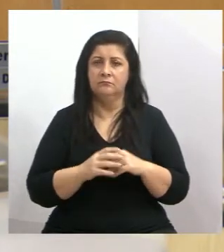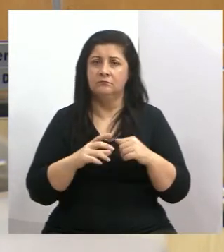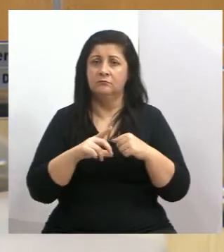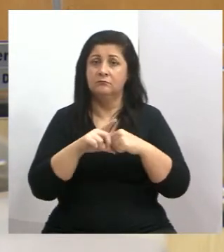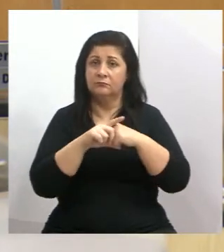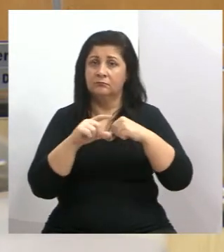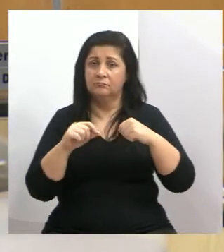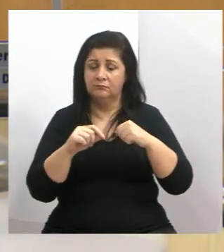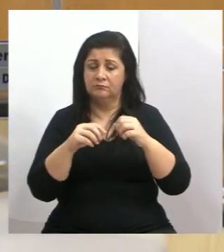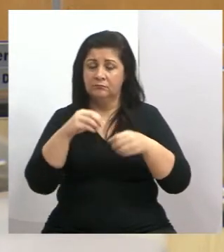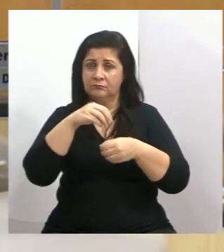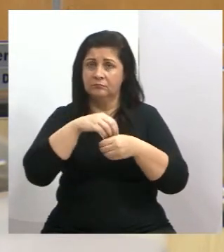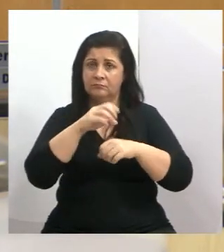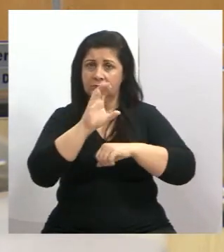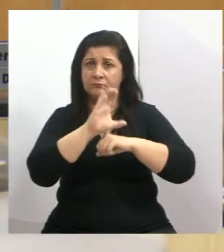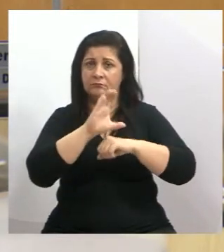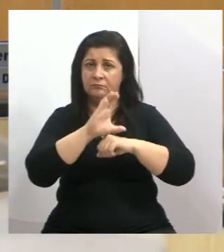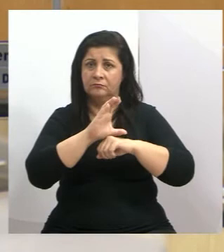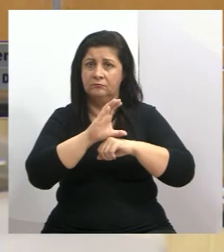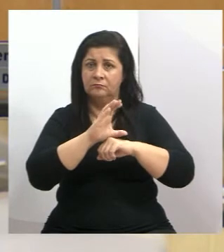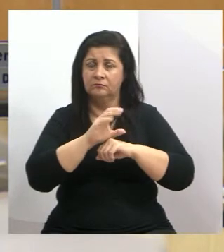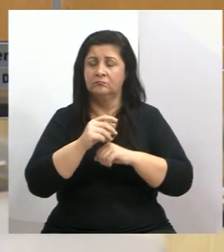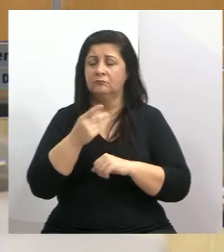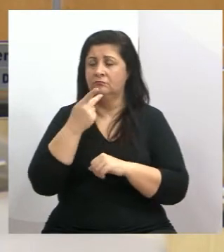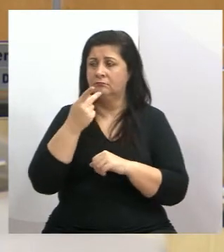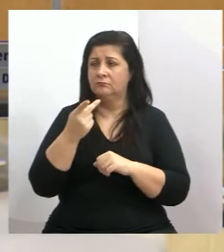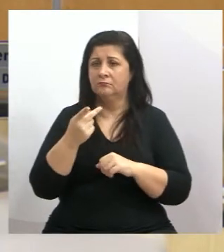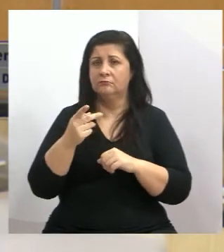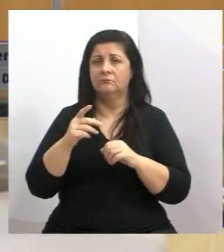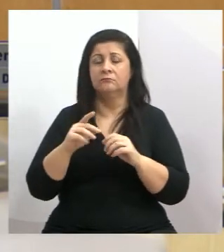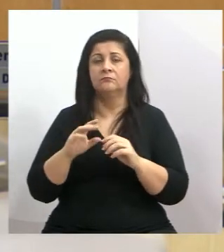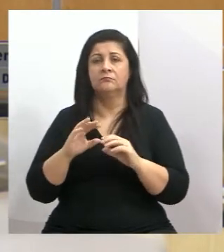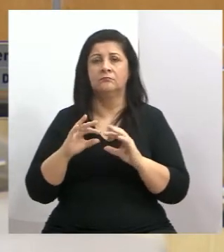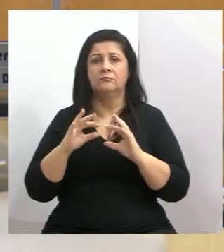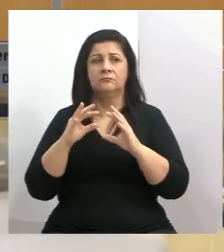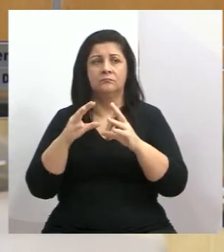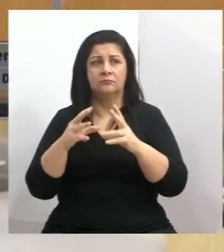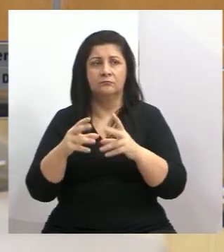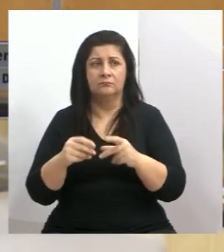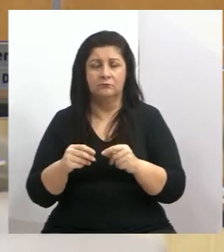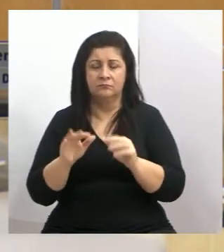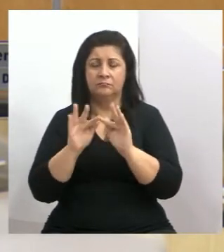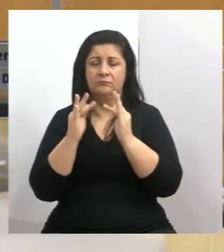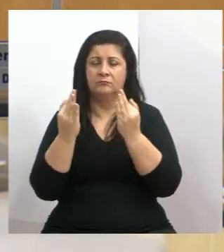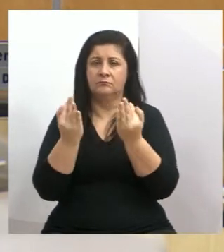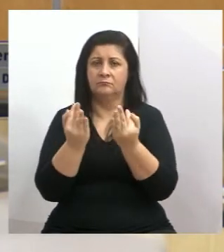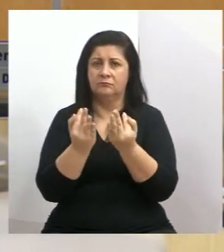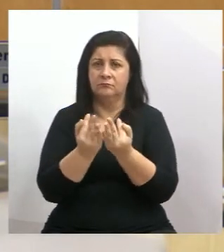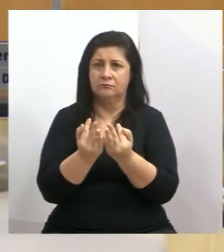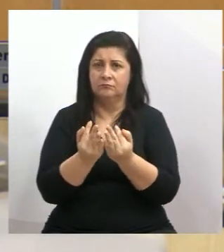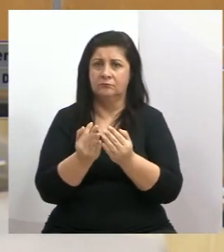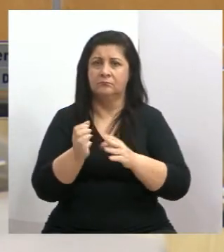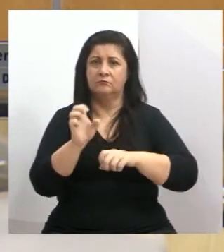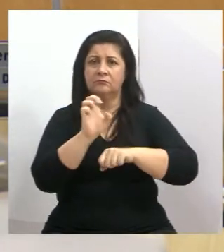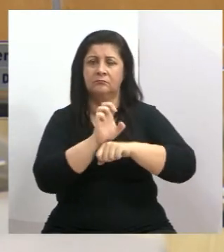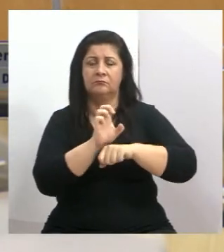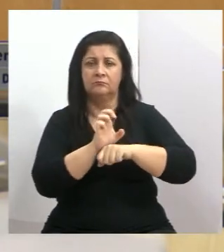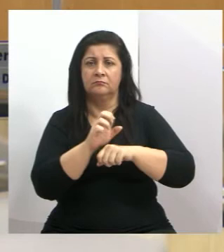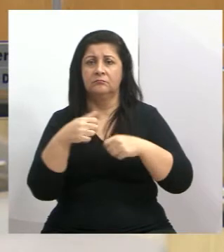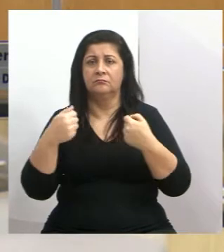preceitua que é dever da família da sociedade e do Estado assegurar à criança ao adolescente e ao jovem